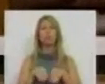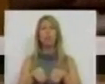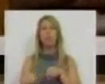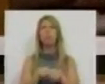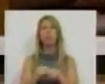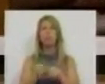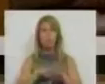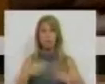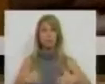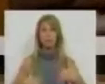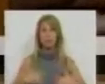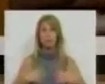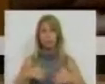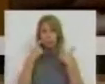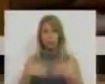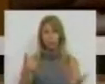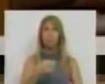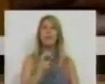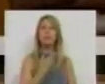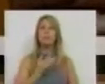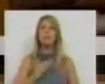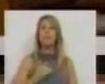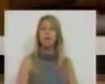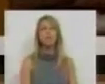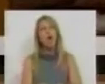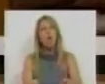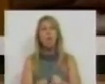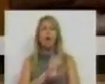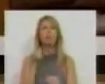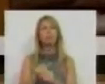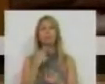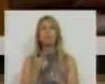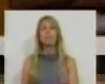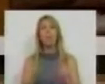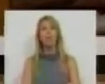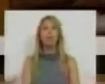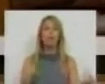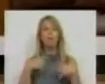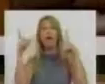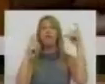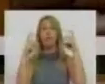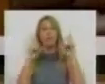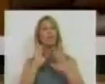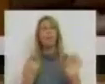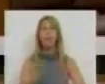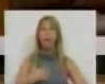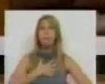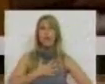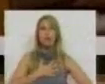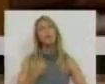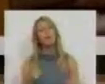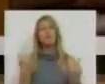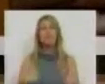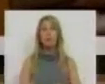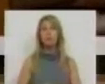pelo desespero do PSD e CDS. É uma espécie de renovação de votos para a fotografia, mas que não será por amor, mas apenas por conveniência